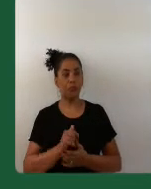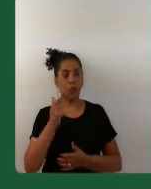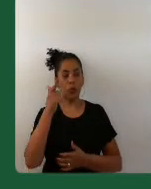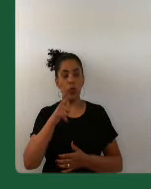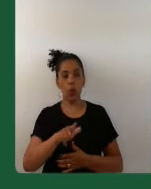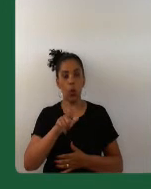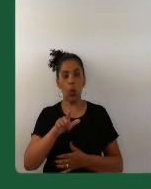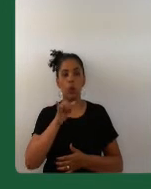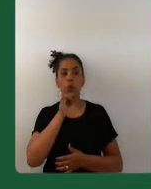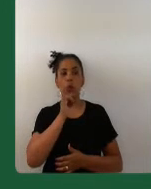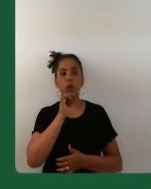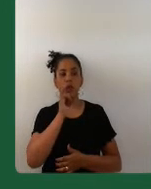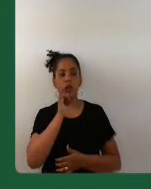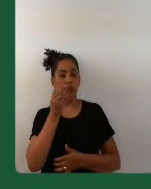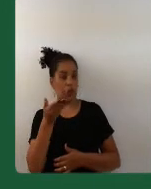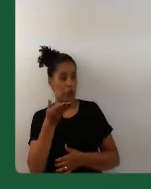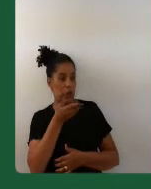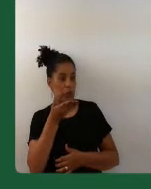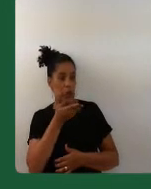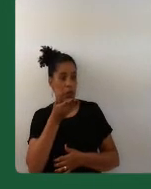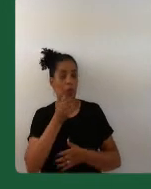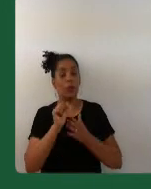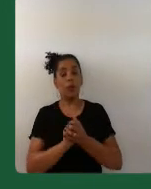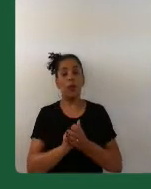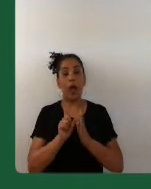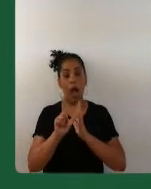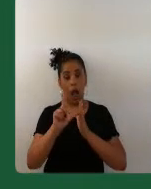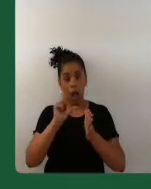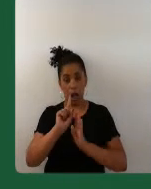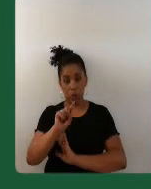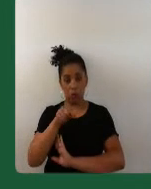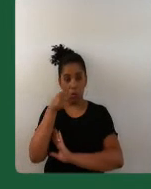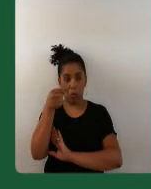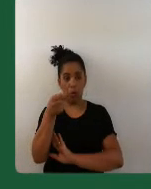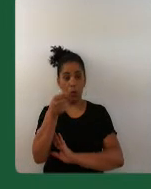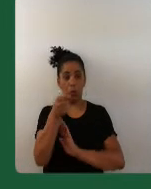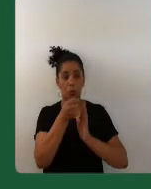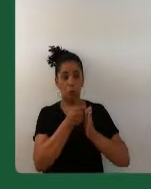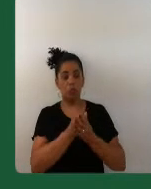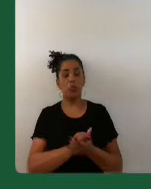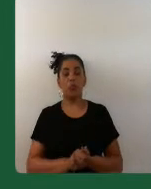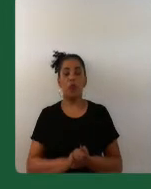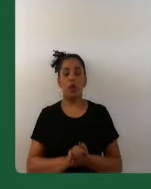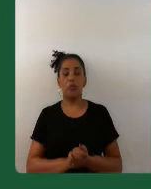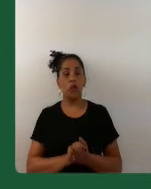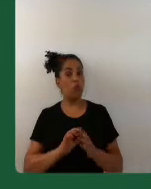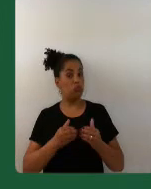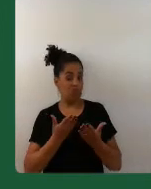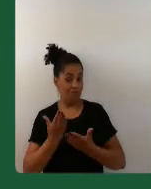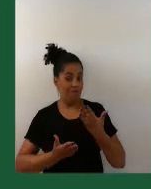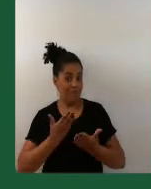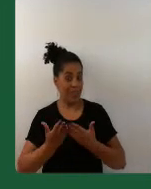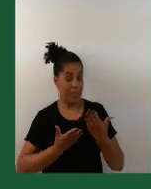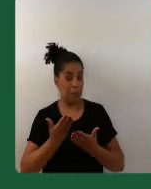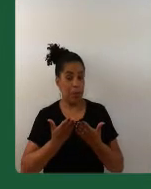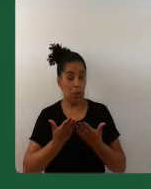Cruzon, também mesma síndrome, o acompanhamento pré, intermediário e